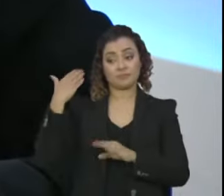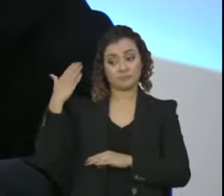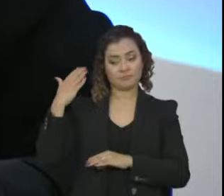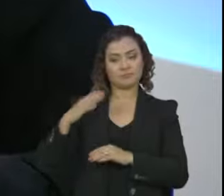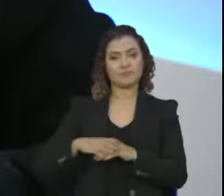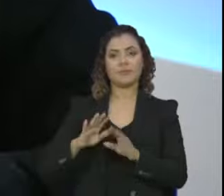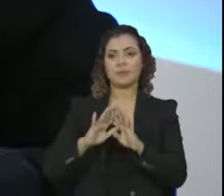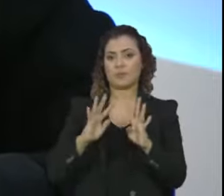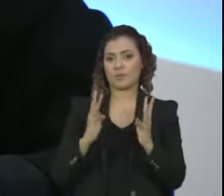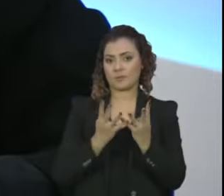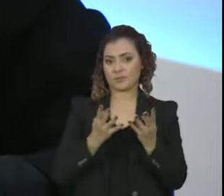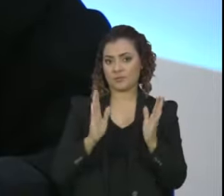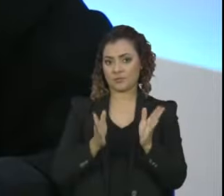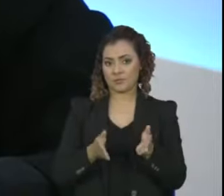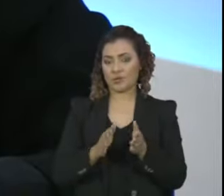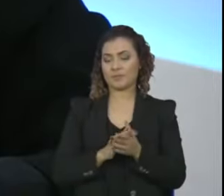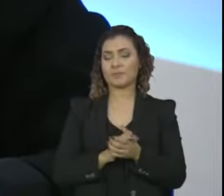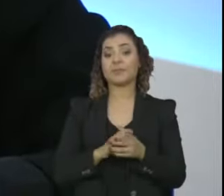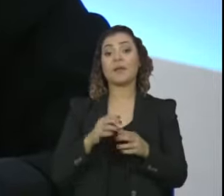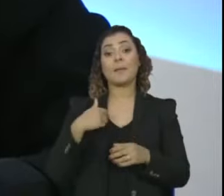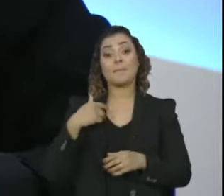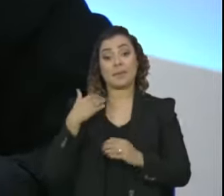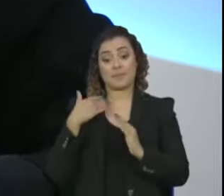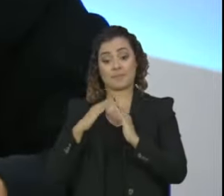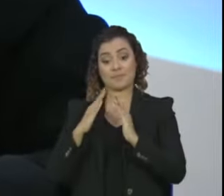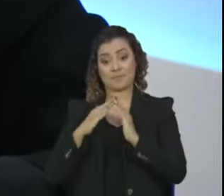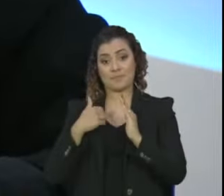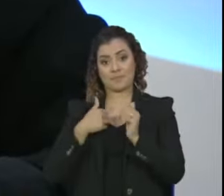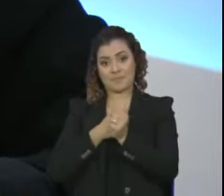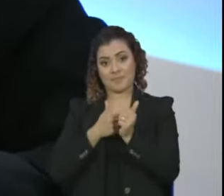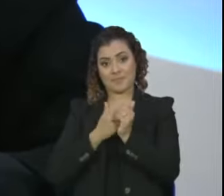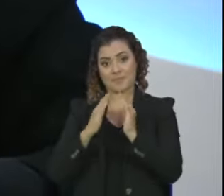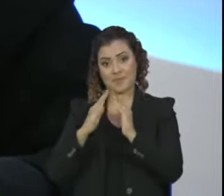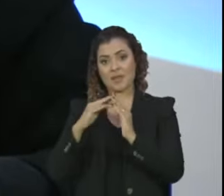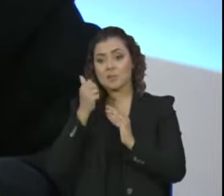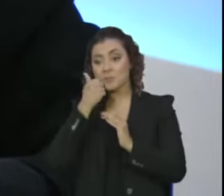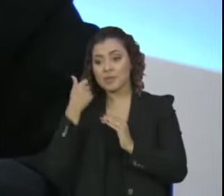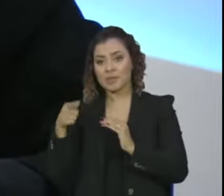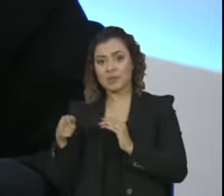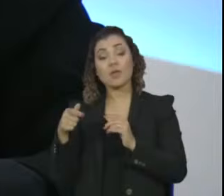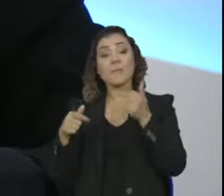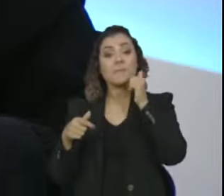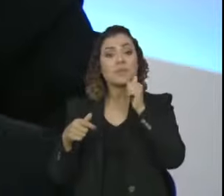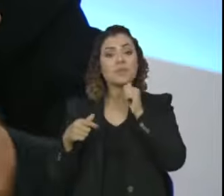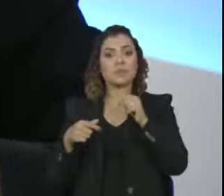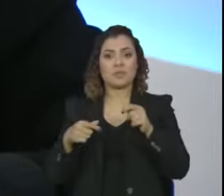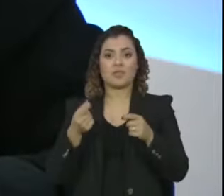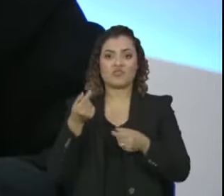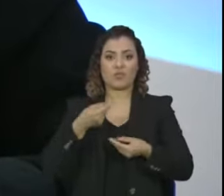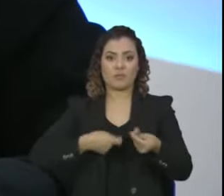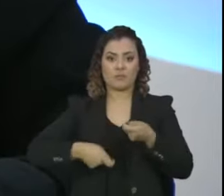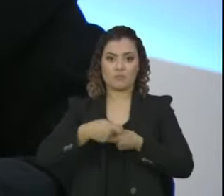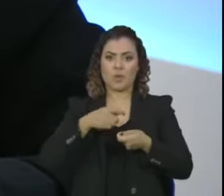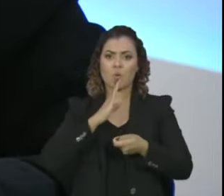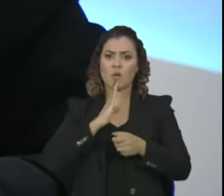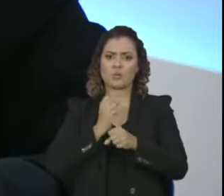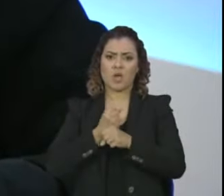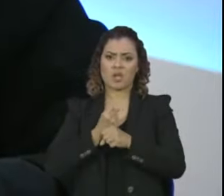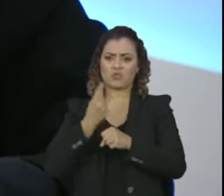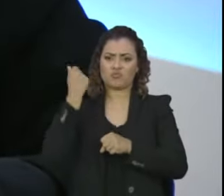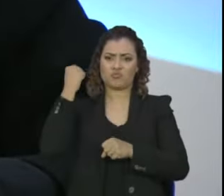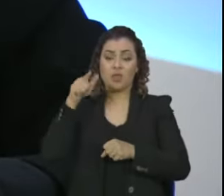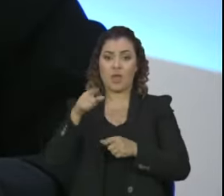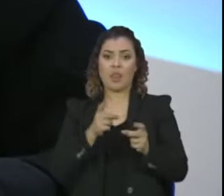dentro da pandemia de um quilo na padaria perto de casa a menina do caixa aqui é evangélica conheço ela já alguns